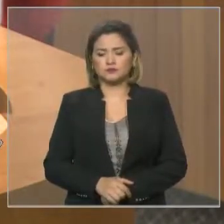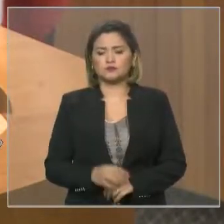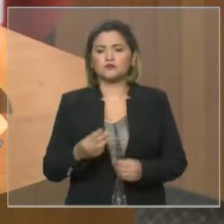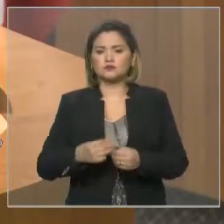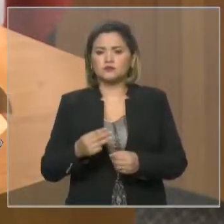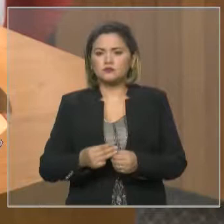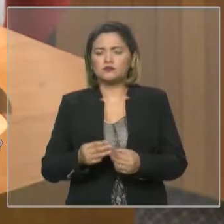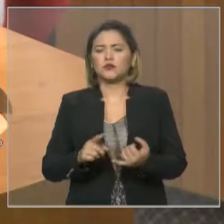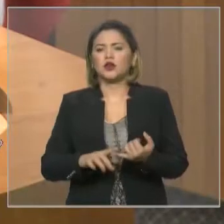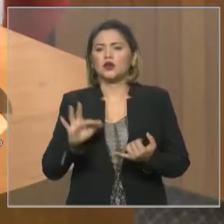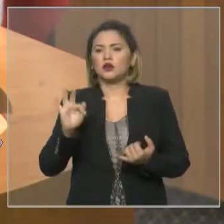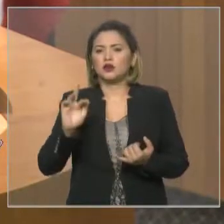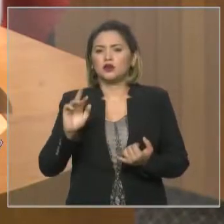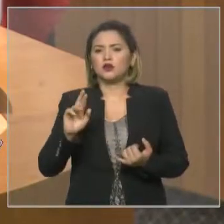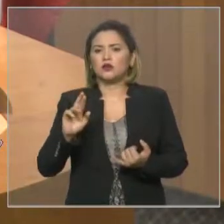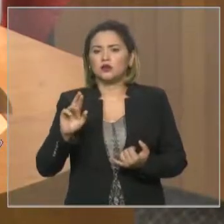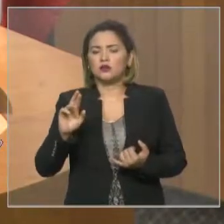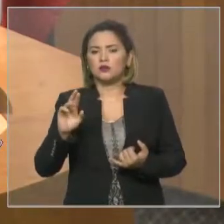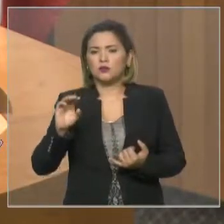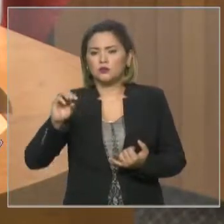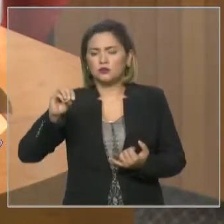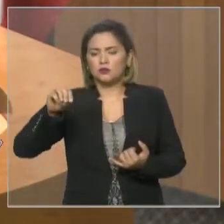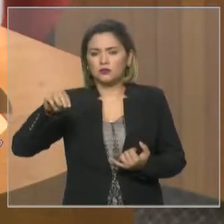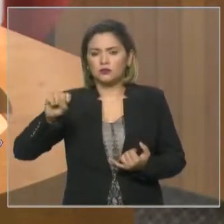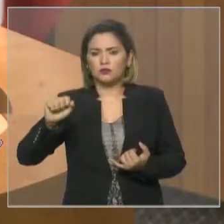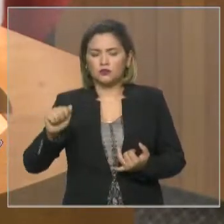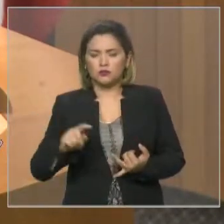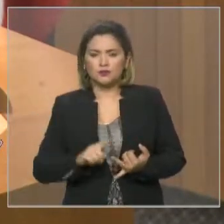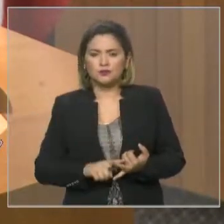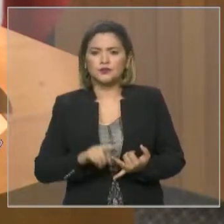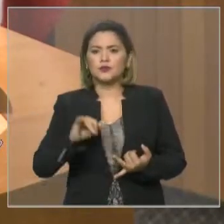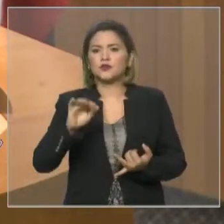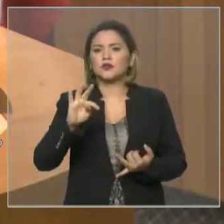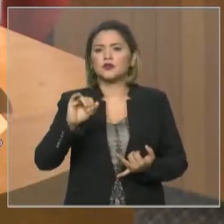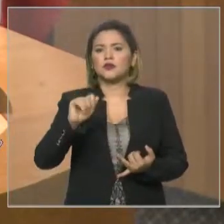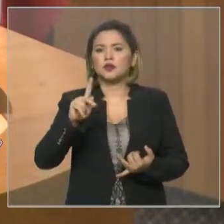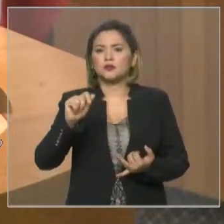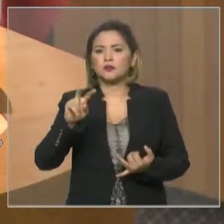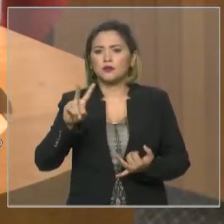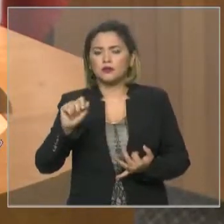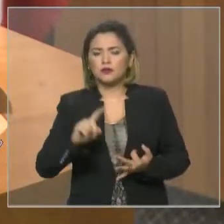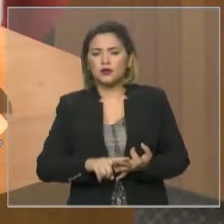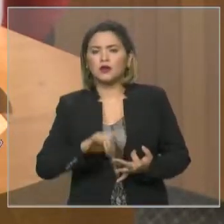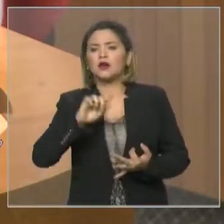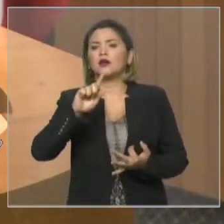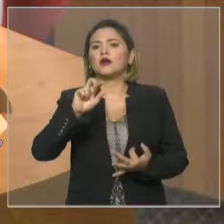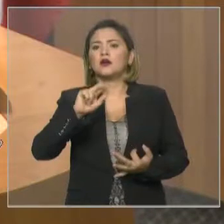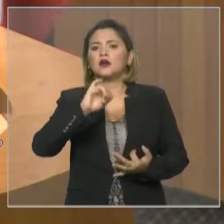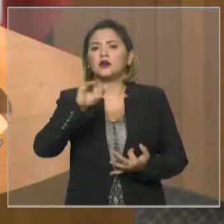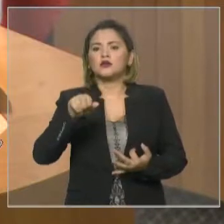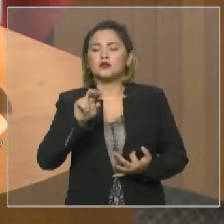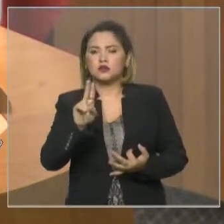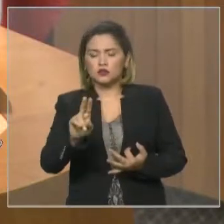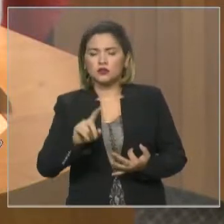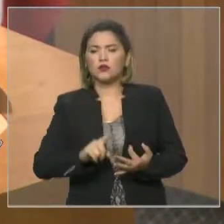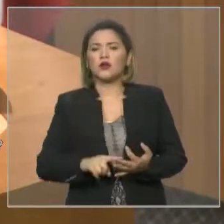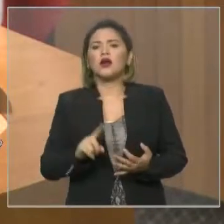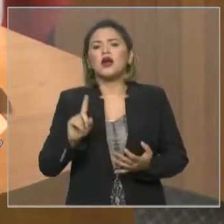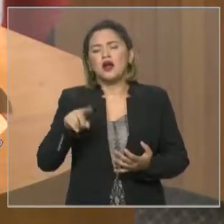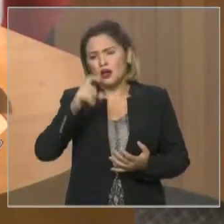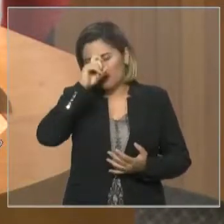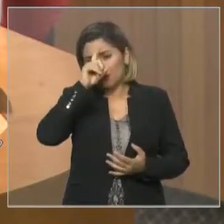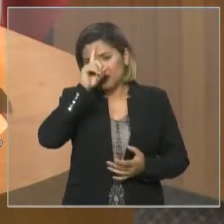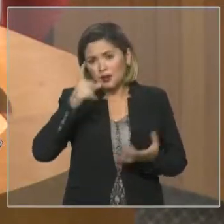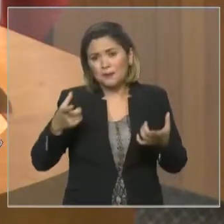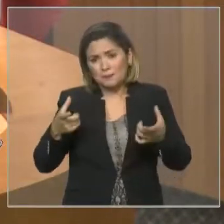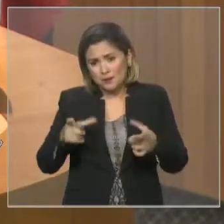de Formosa, atende os municípios de Itaipava, atende o próprio município de Grajaú, é um hospital muito grande, mas lá se tem a